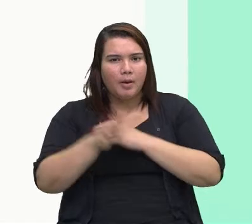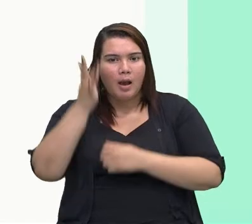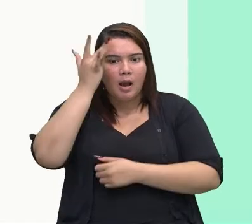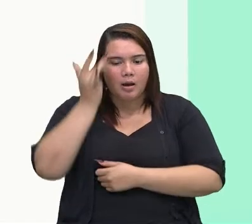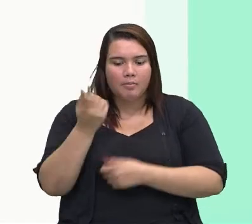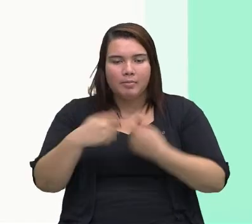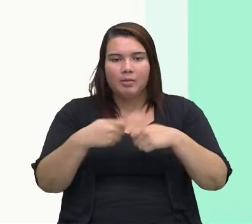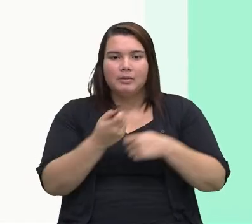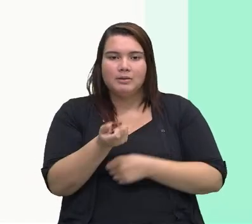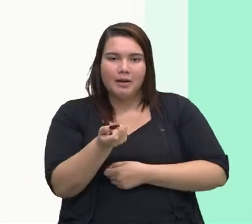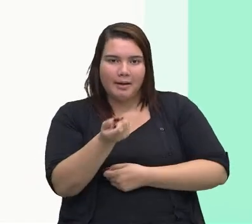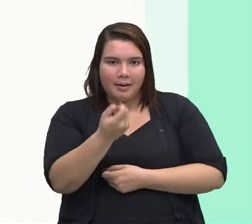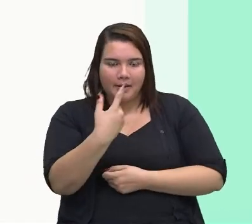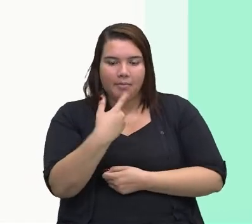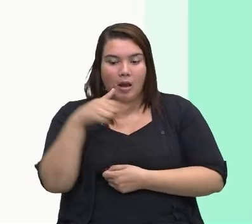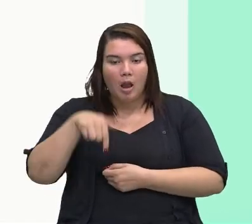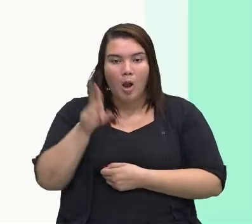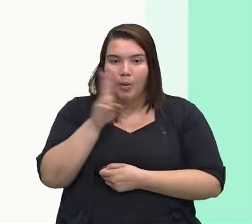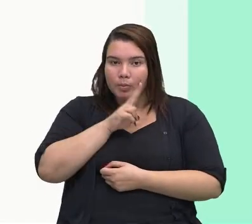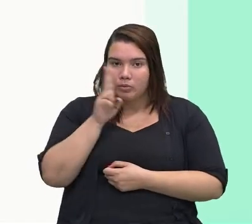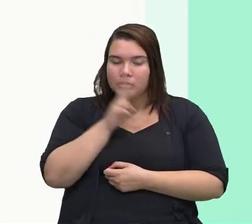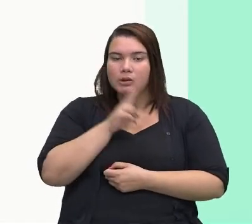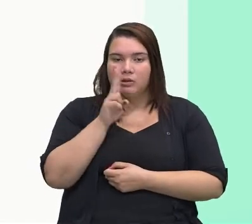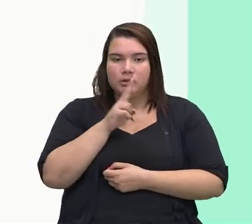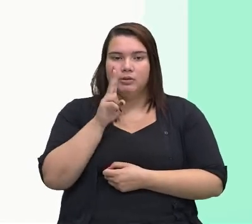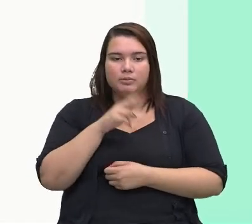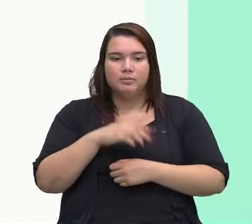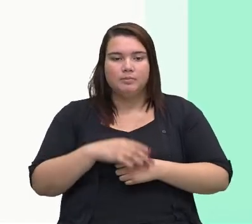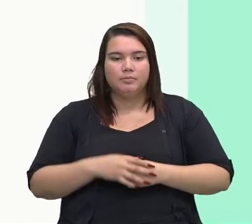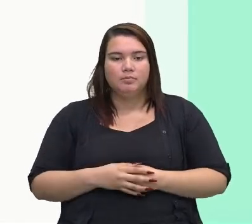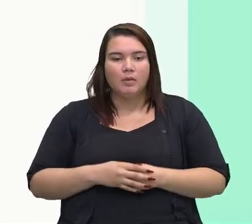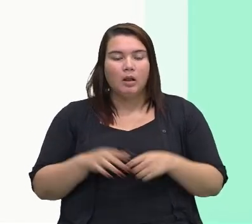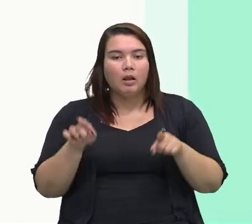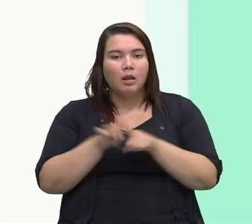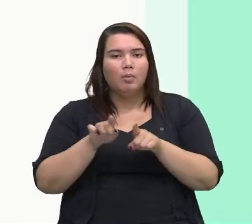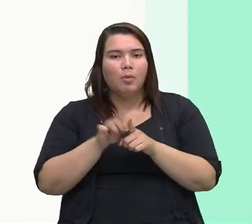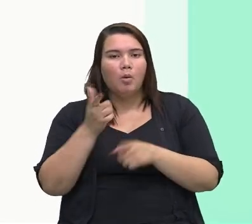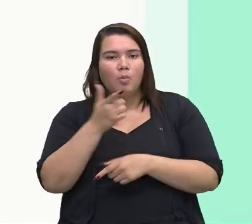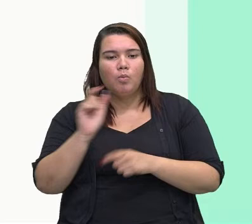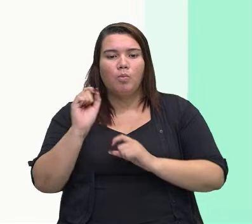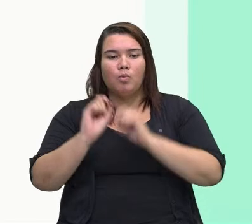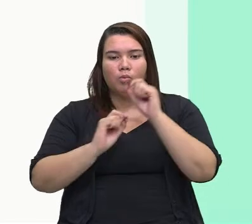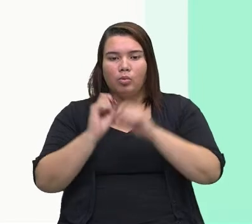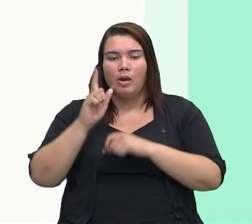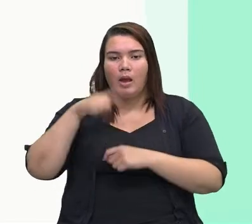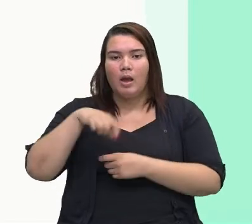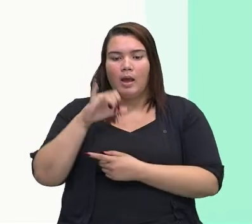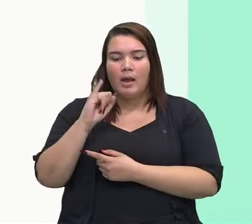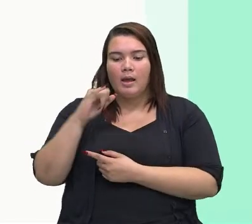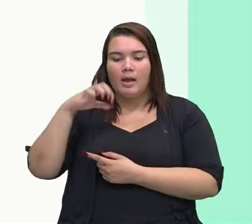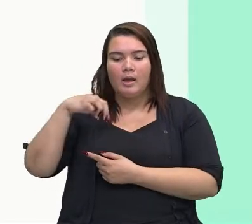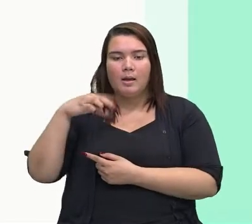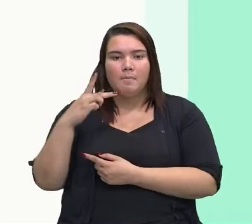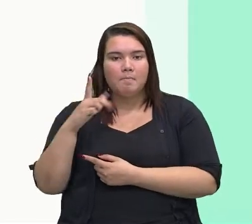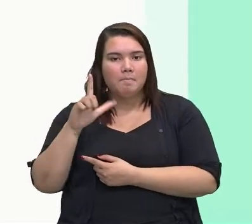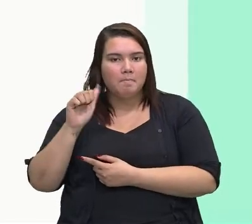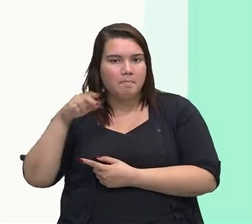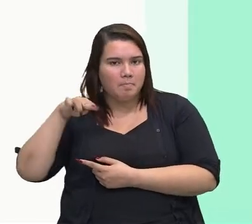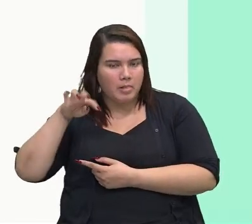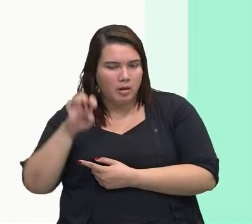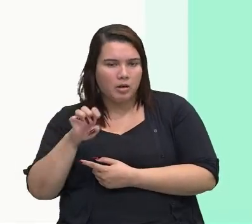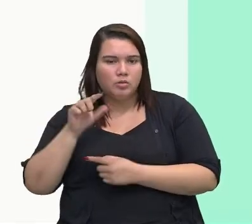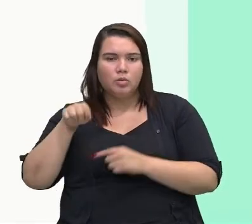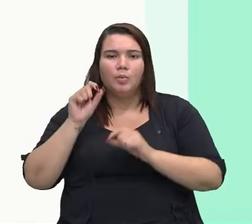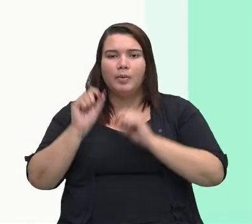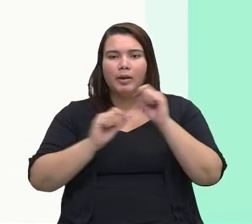pílula. E ela é um método emergencial, tá bom? Temos aí um outro exemplo, que são os implantes contraceptivos. Aí,